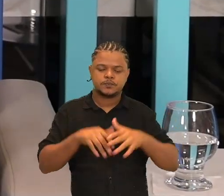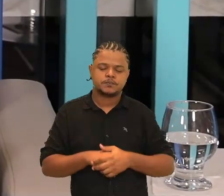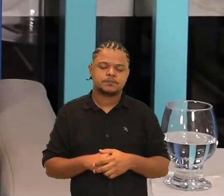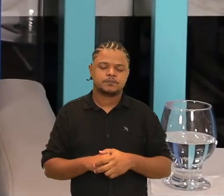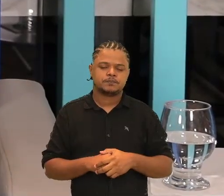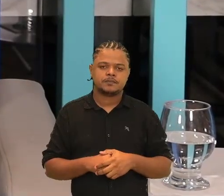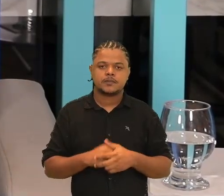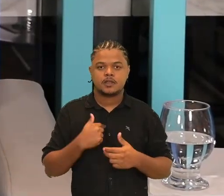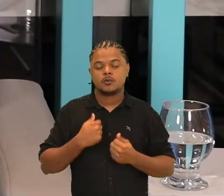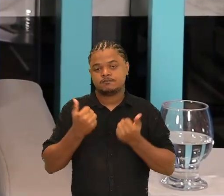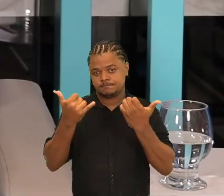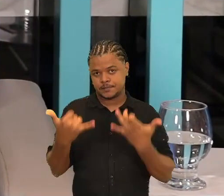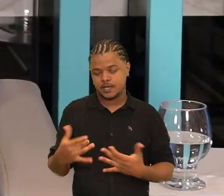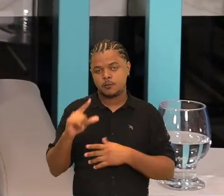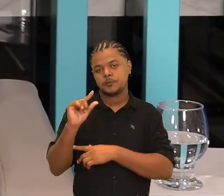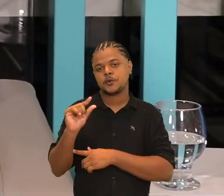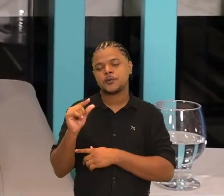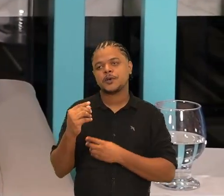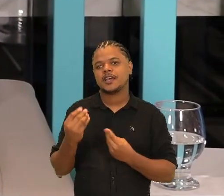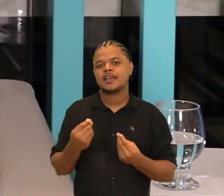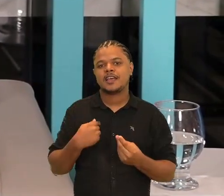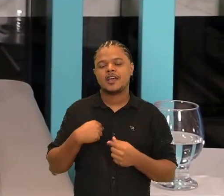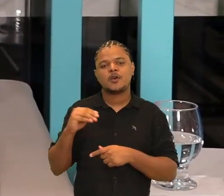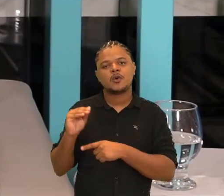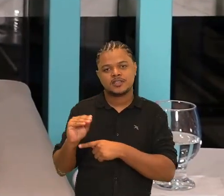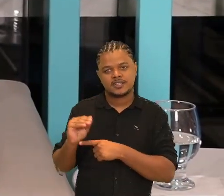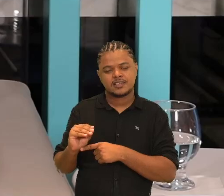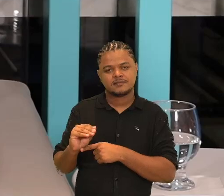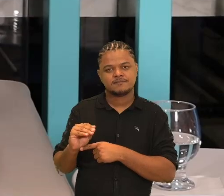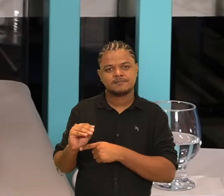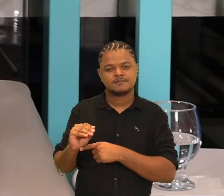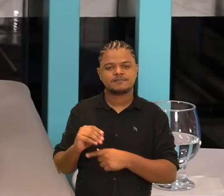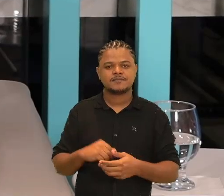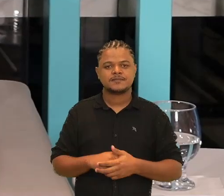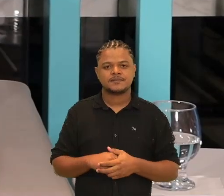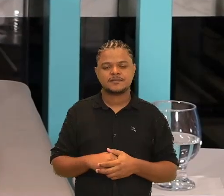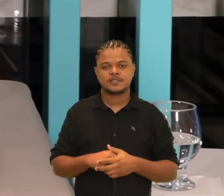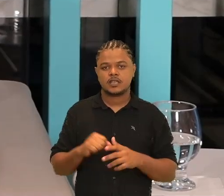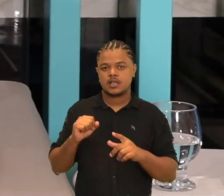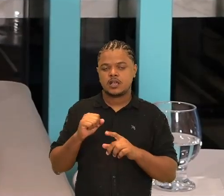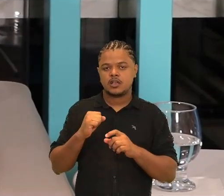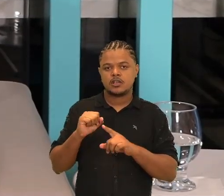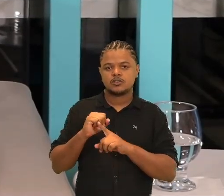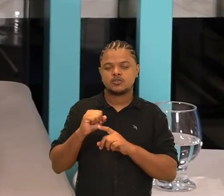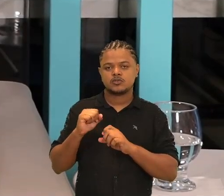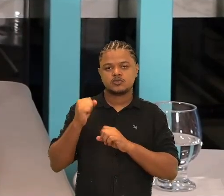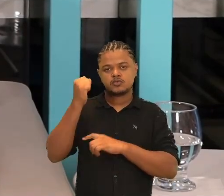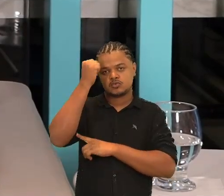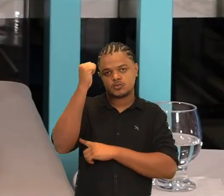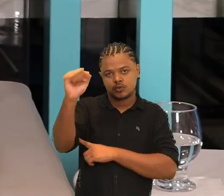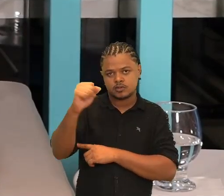Bom, eu vou falar um pouco sobre eu cuidar de quem cuida na perspectiva da psicologia, né? A minha formação é